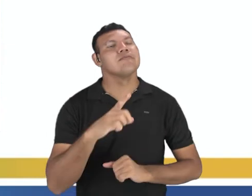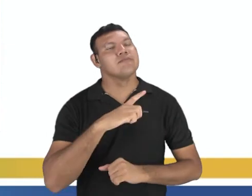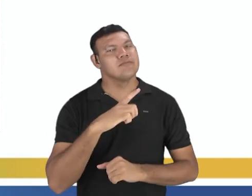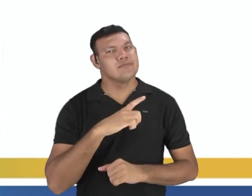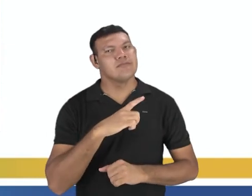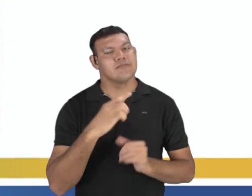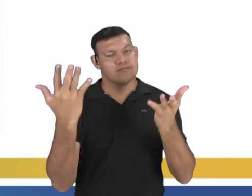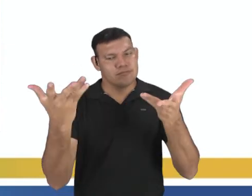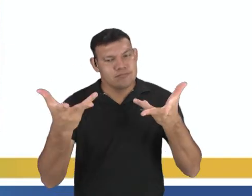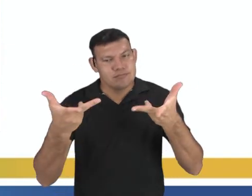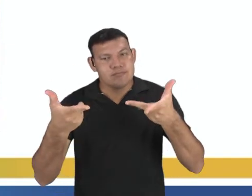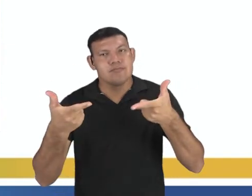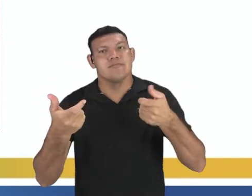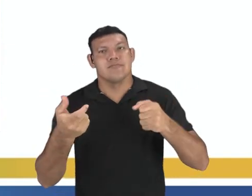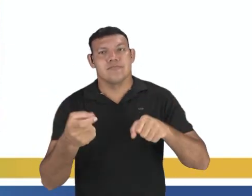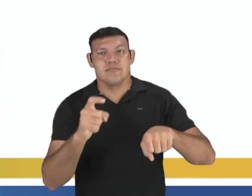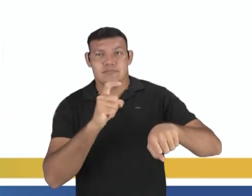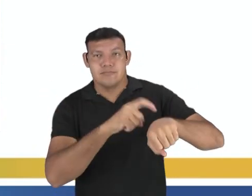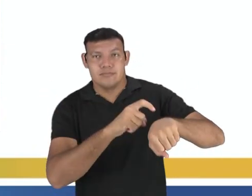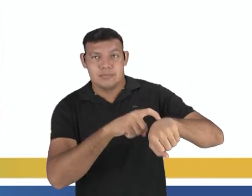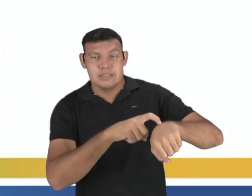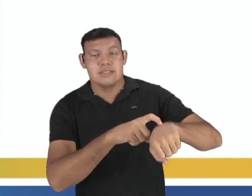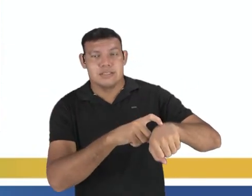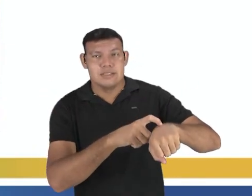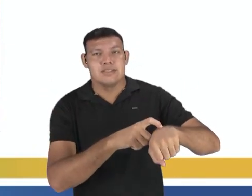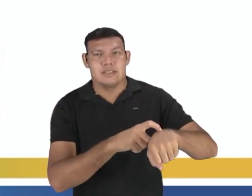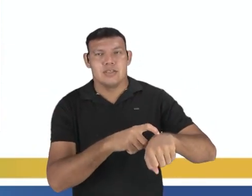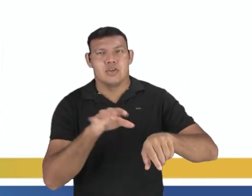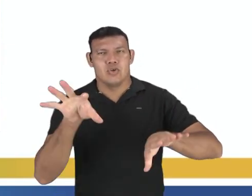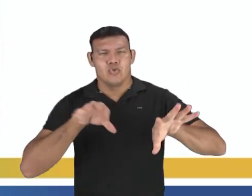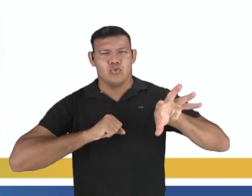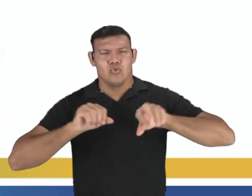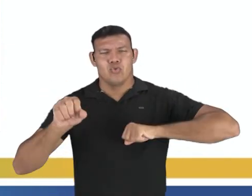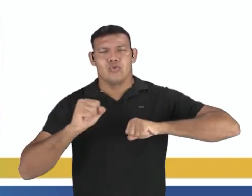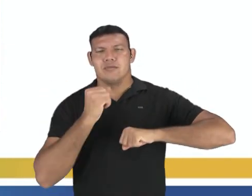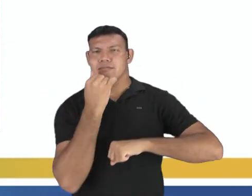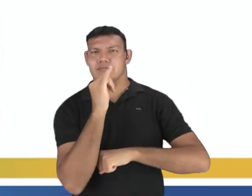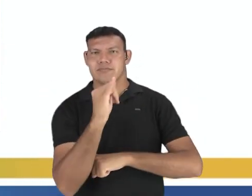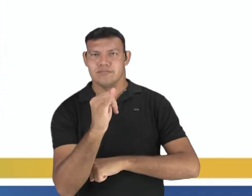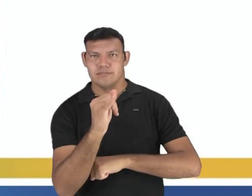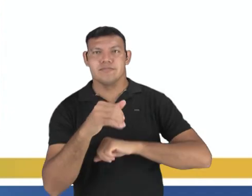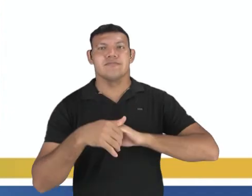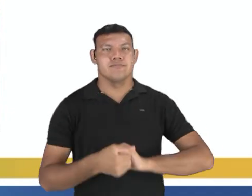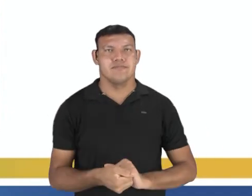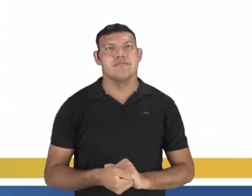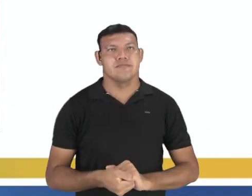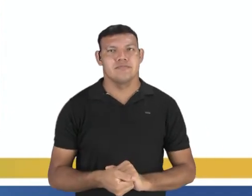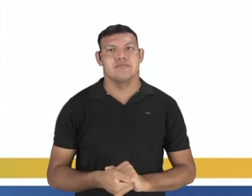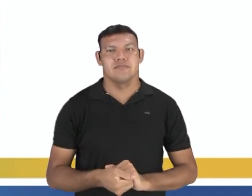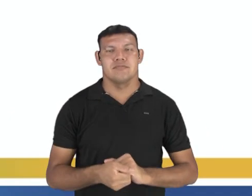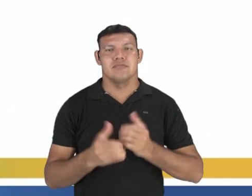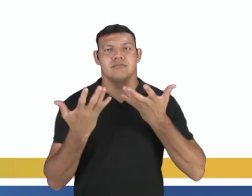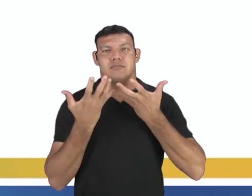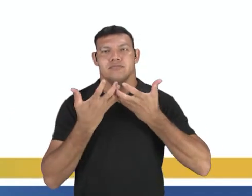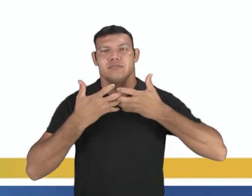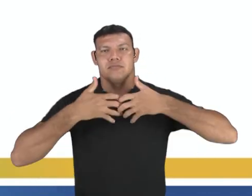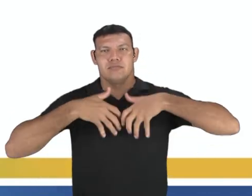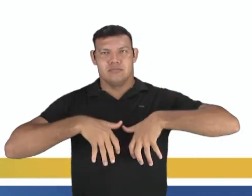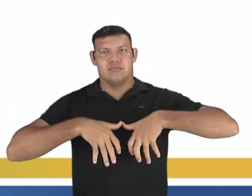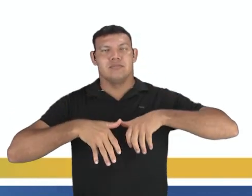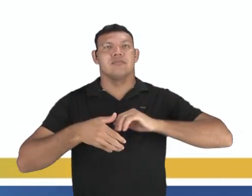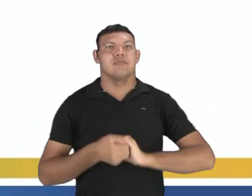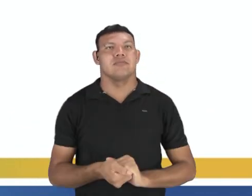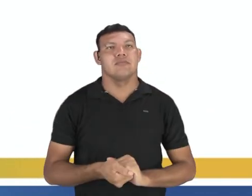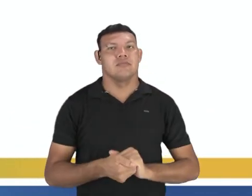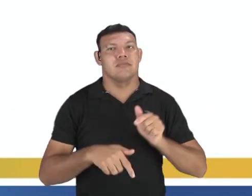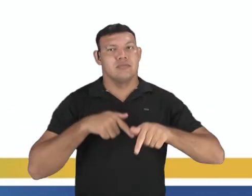seres, eles conseguem fazer esse processo de obtenção de energia, tá? Para seus processos